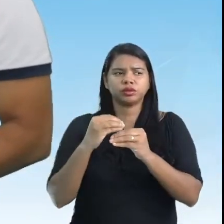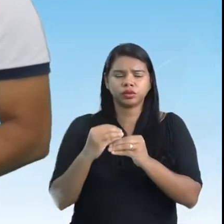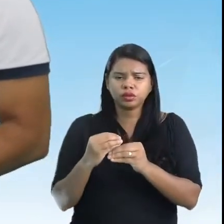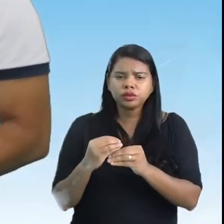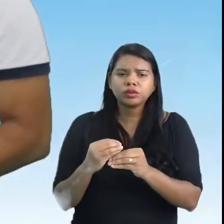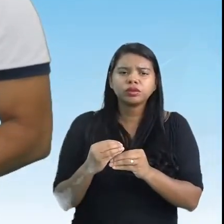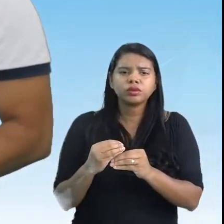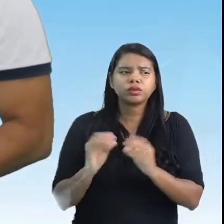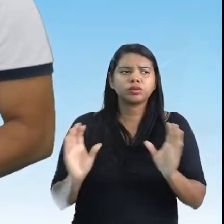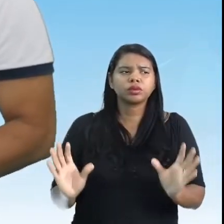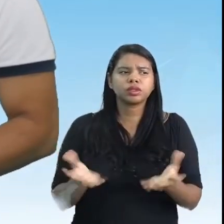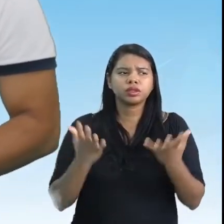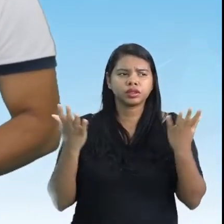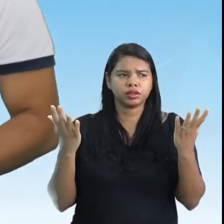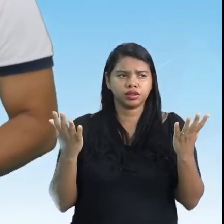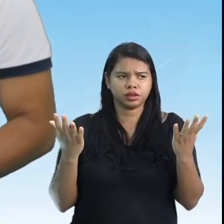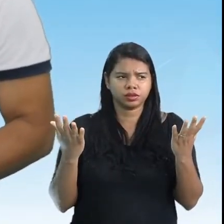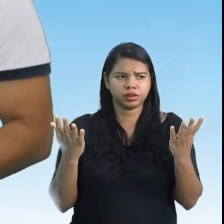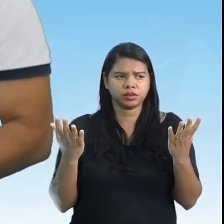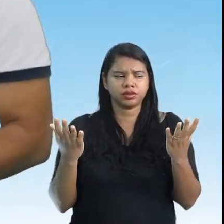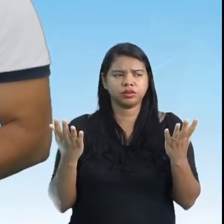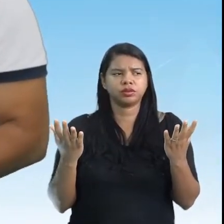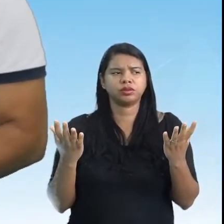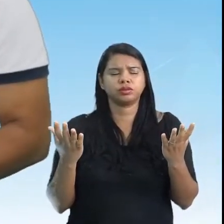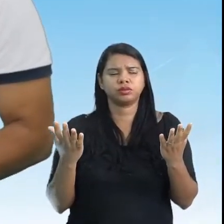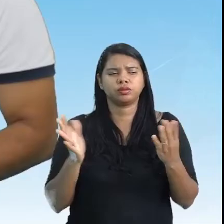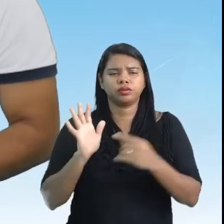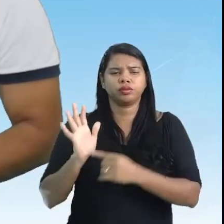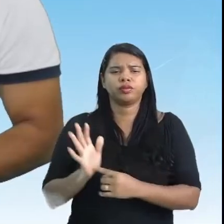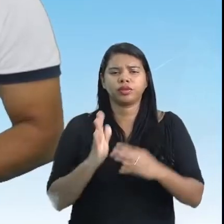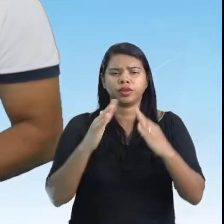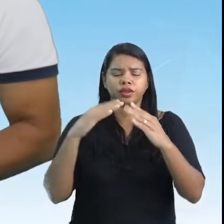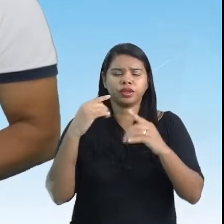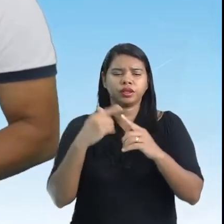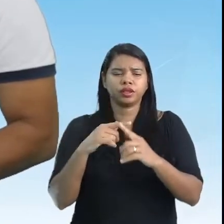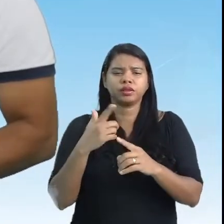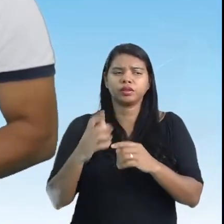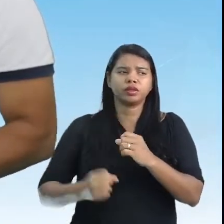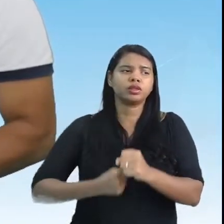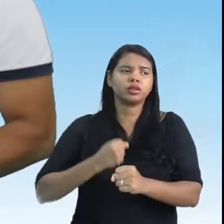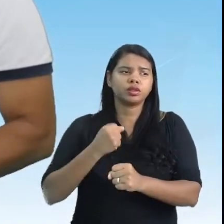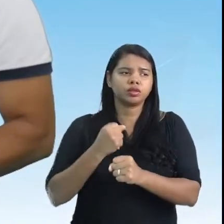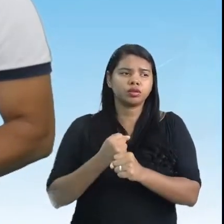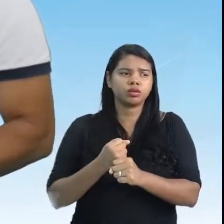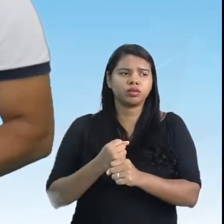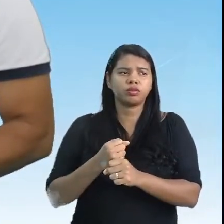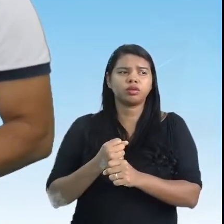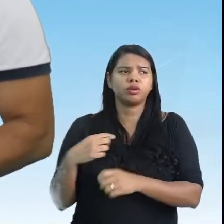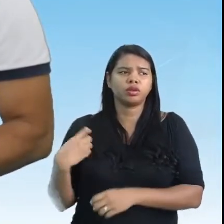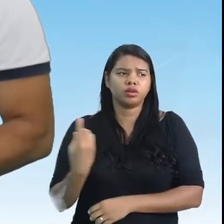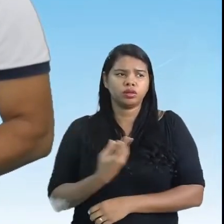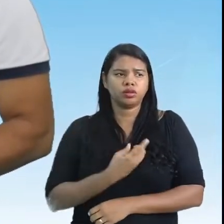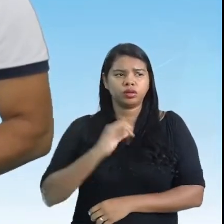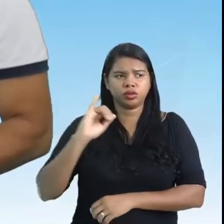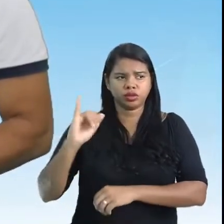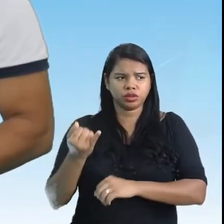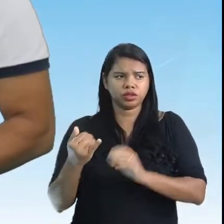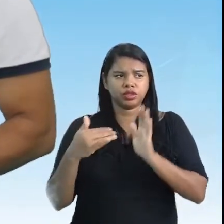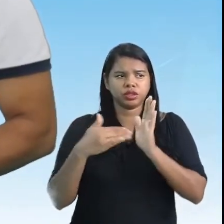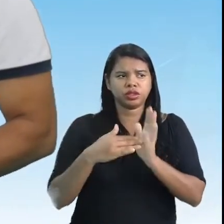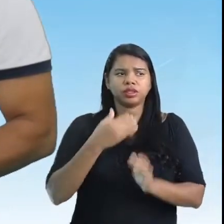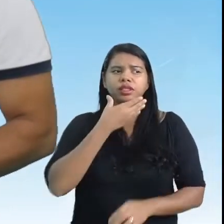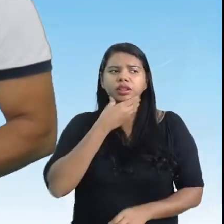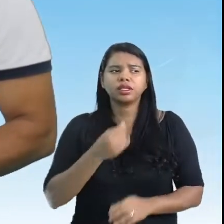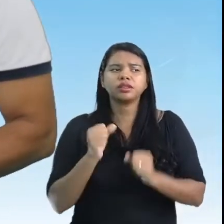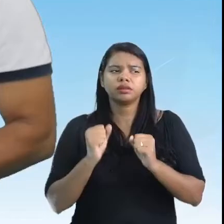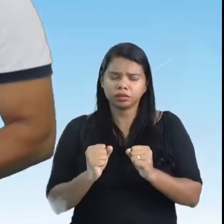das celebrações, certo? De uma determinada igreja. Não quer dizer um ano civil nosso, de janeiro a dezembro. Também